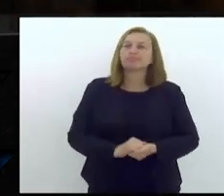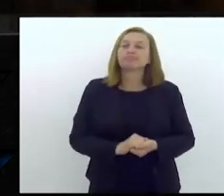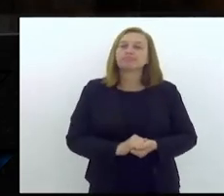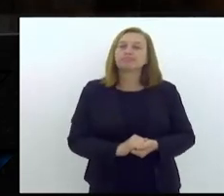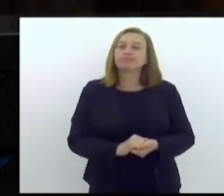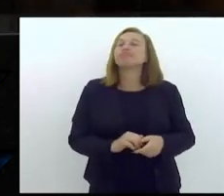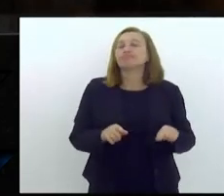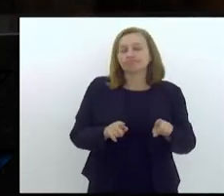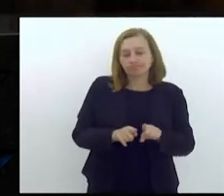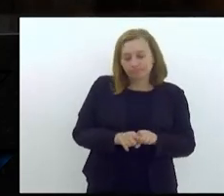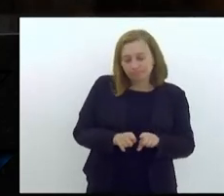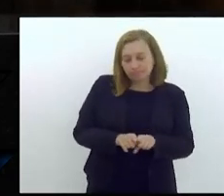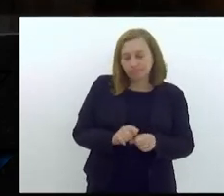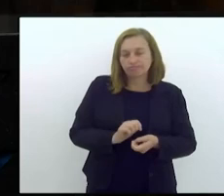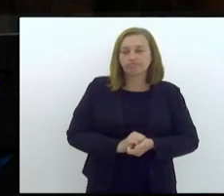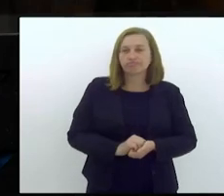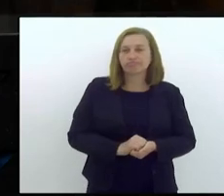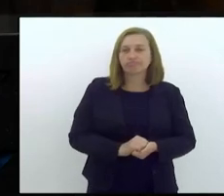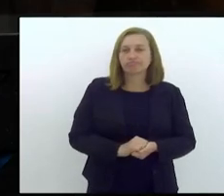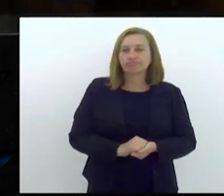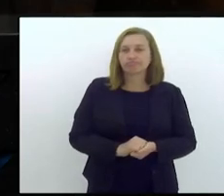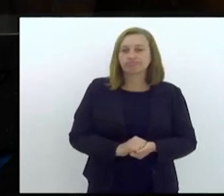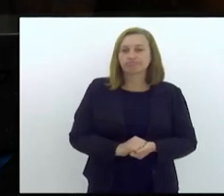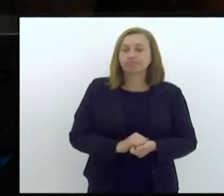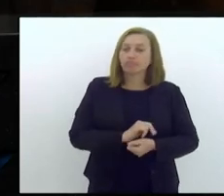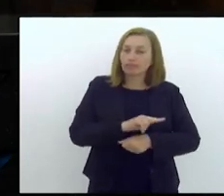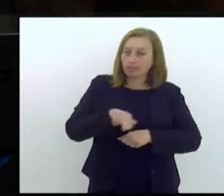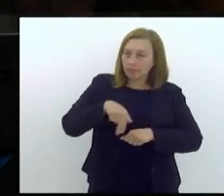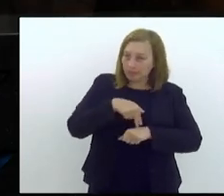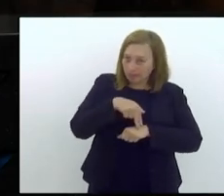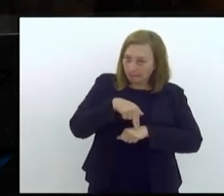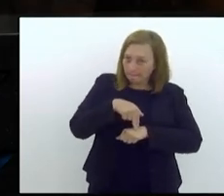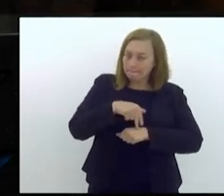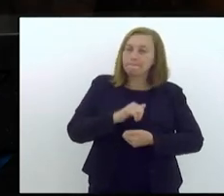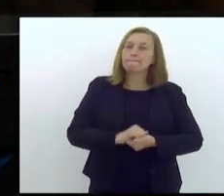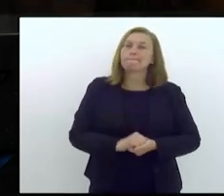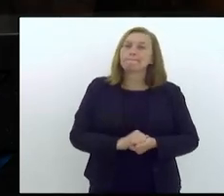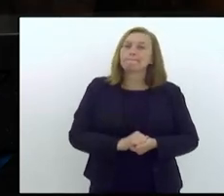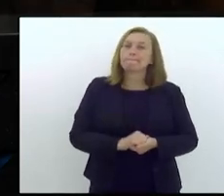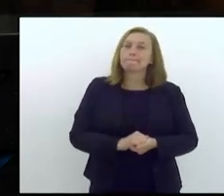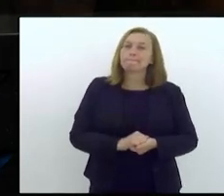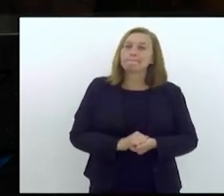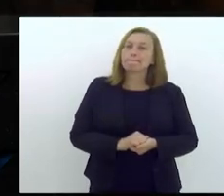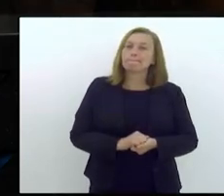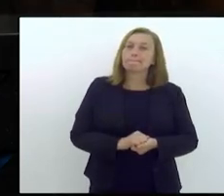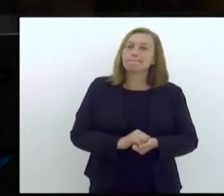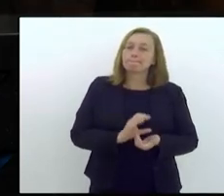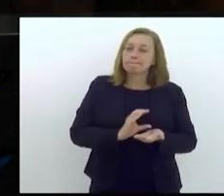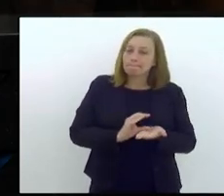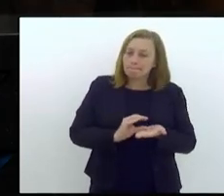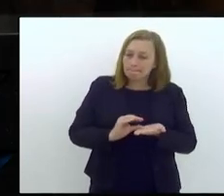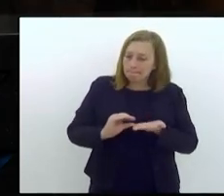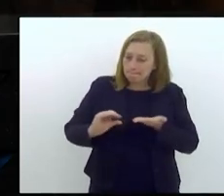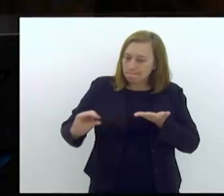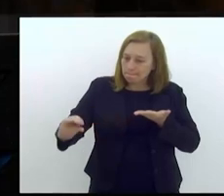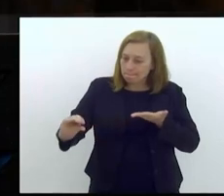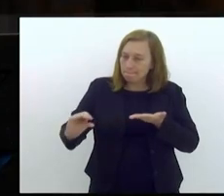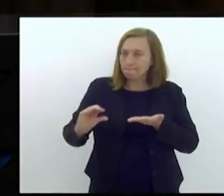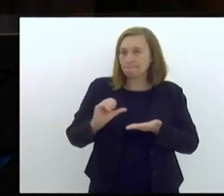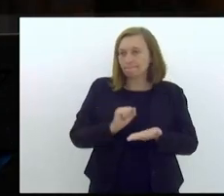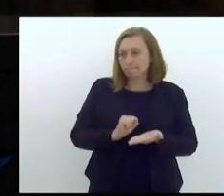ainda mais a união apesar de repassar muito pouco